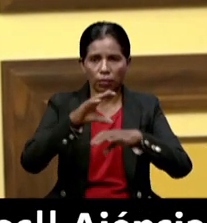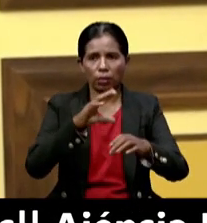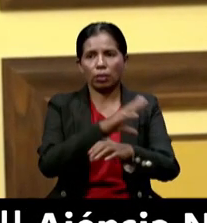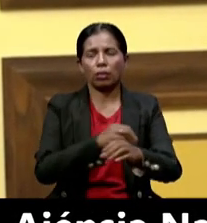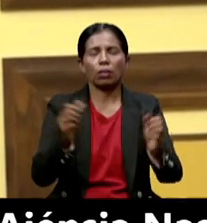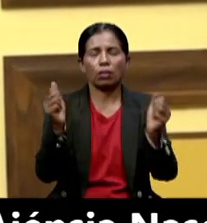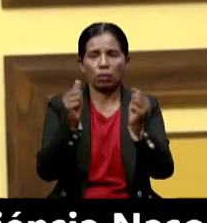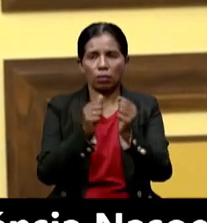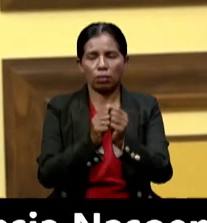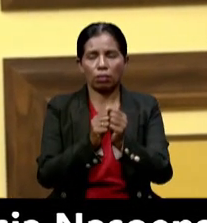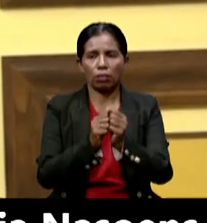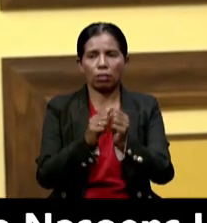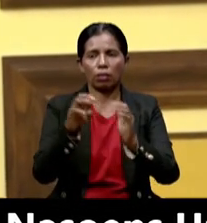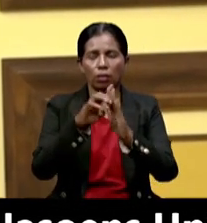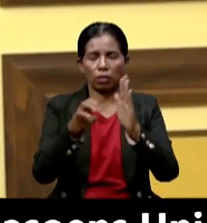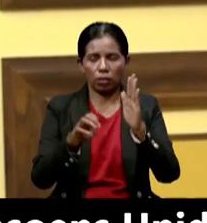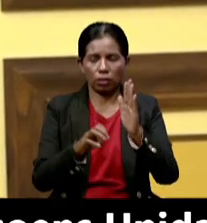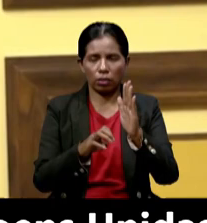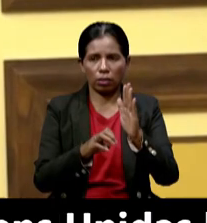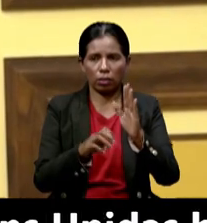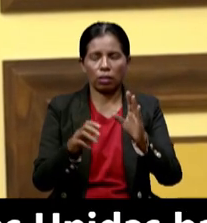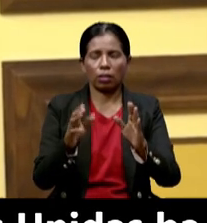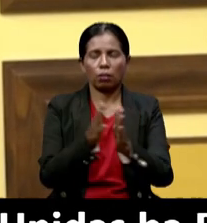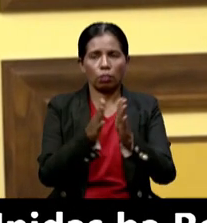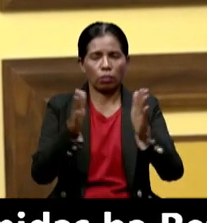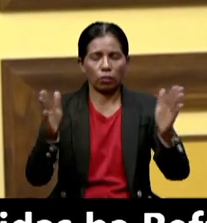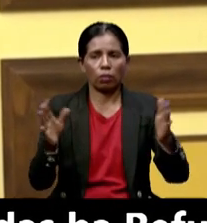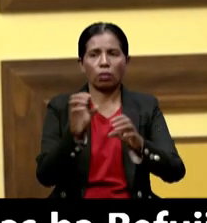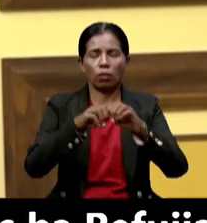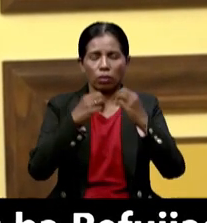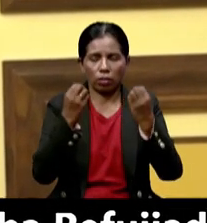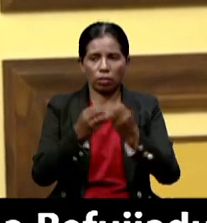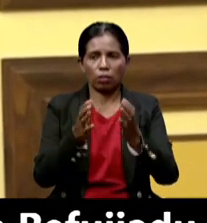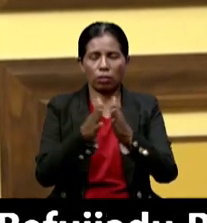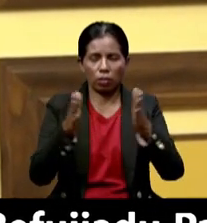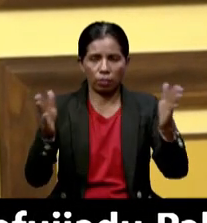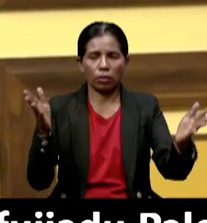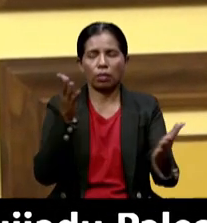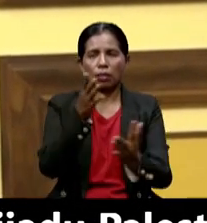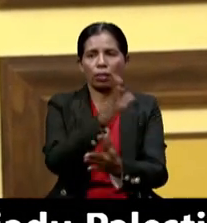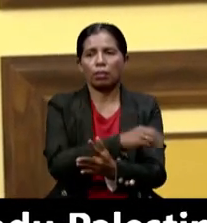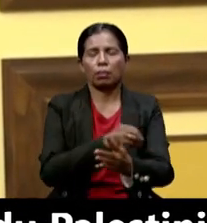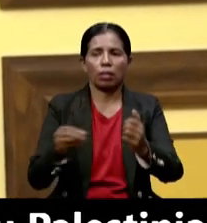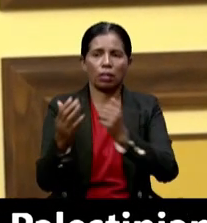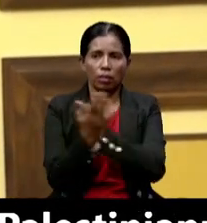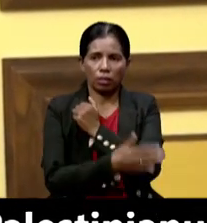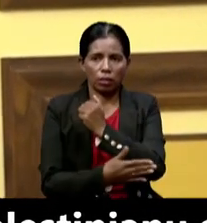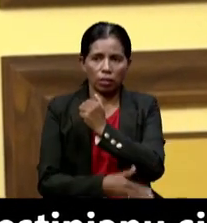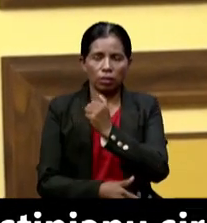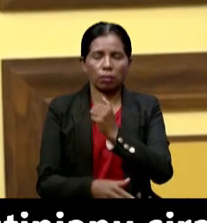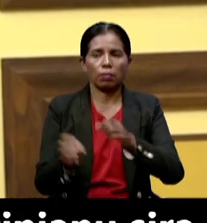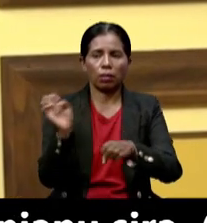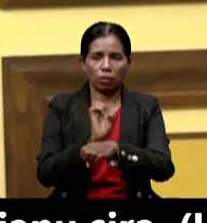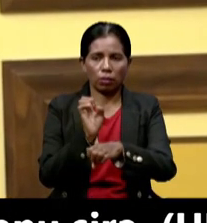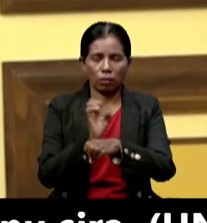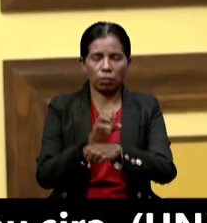esta grande organização que abarca países com economias